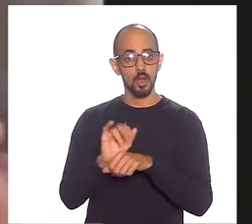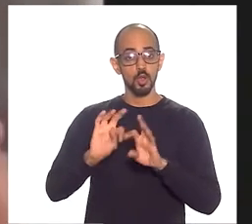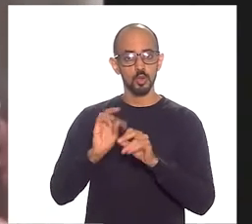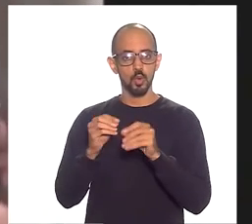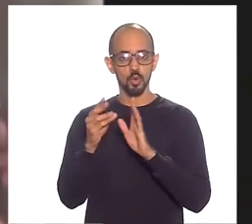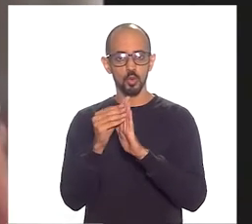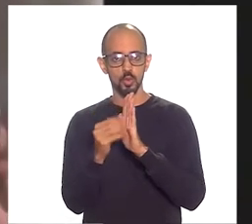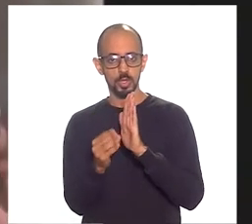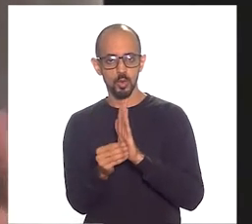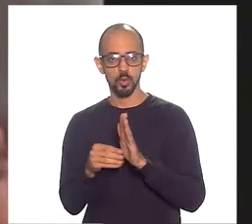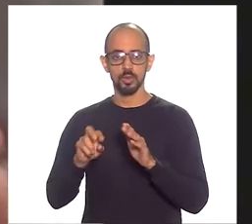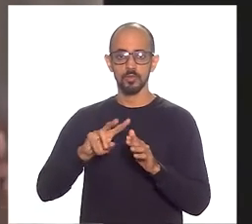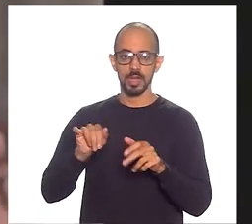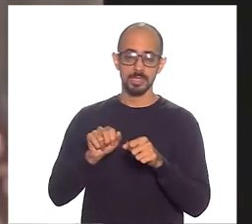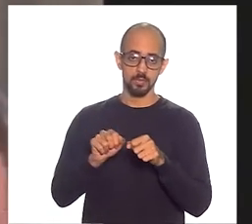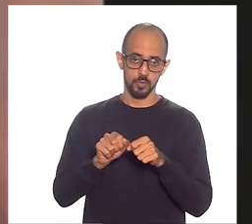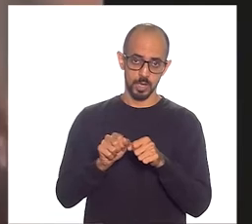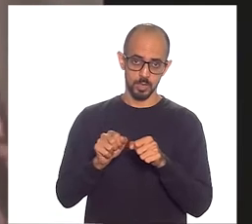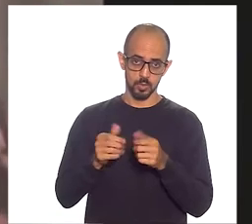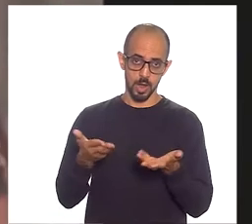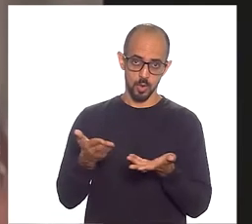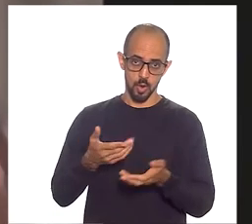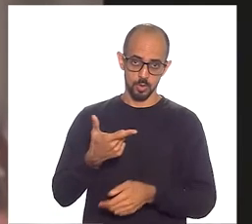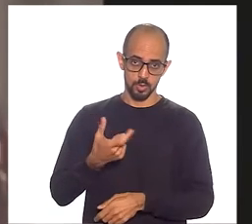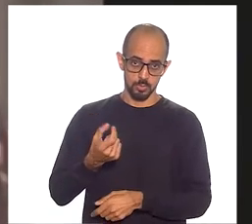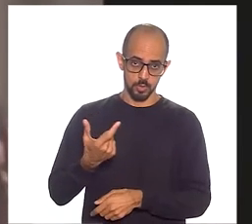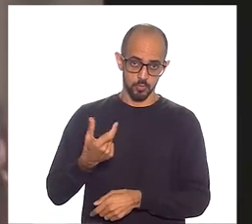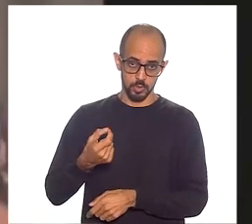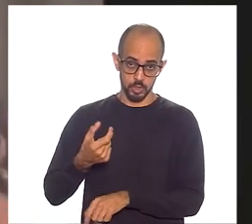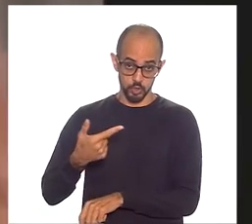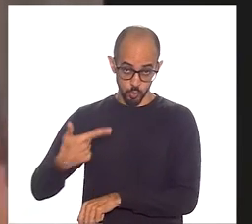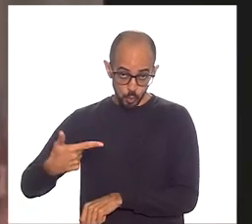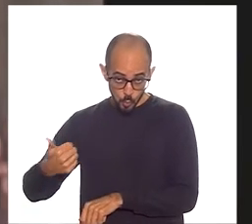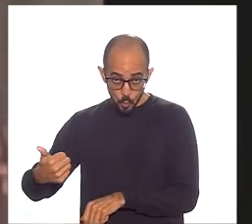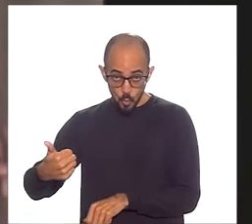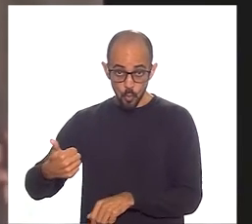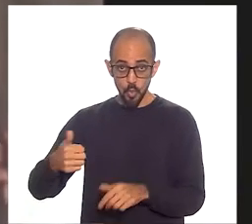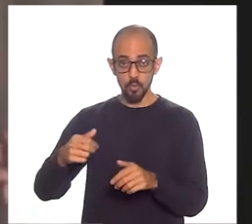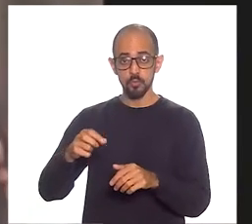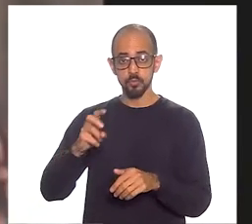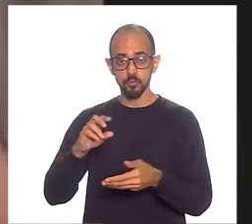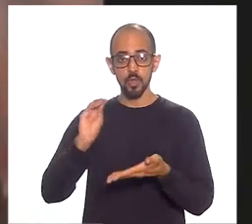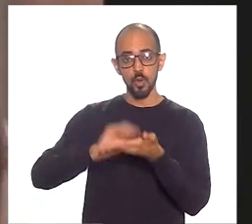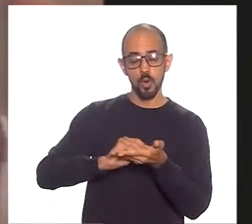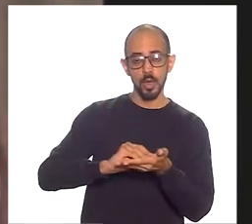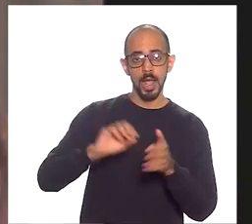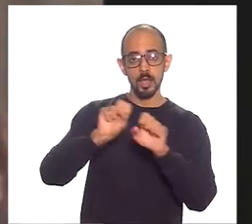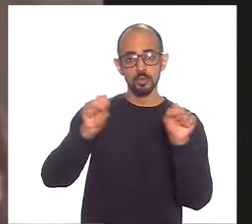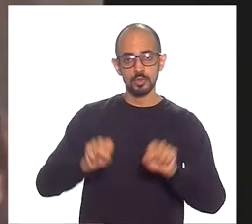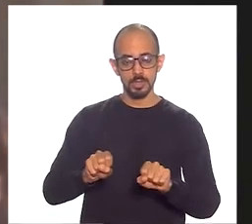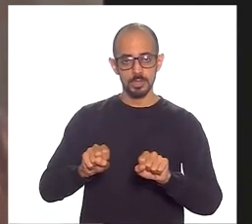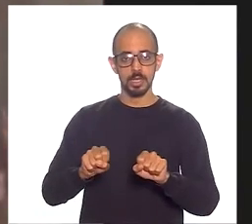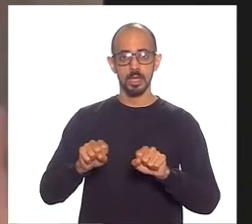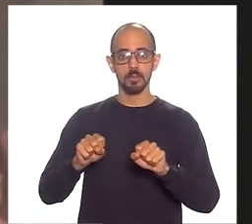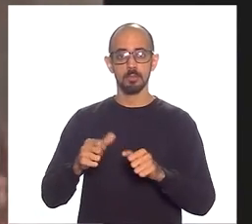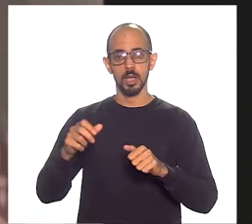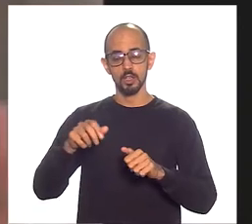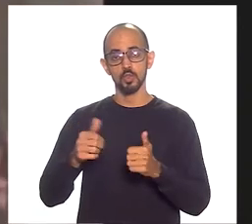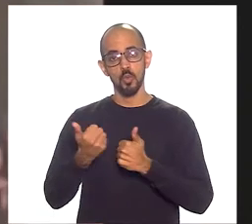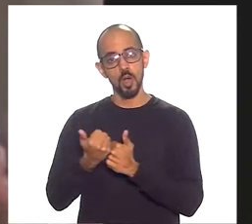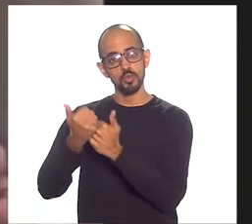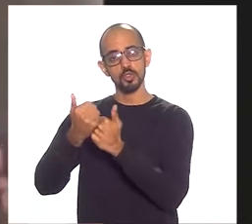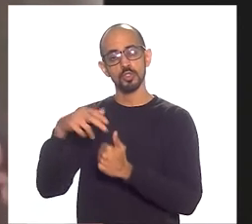que vai ser ministrado ao longo desse ano, ele foi colocado na plataforma com o auxílio dos professores. Os professores da rede